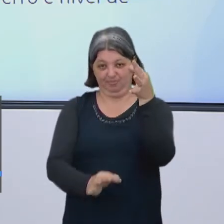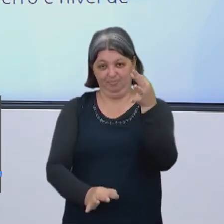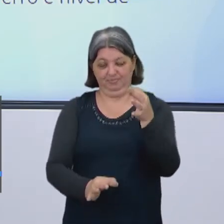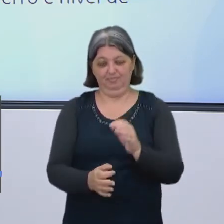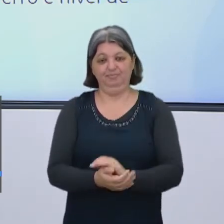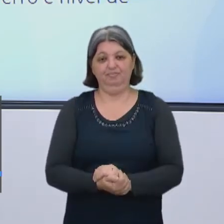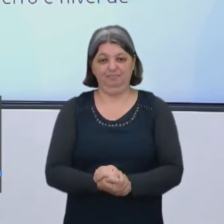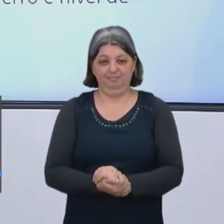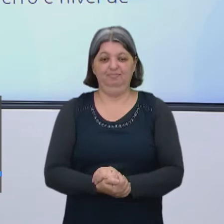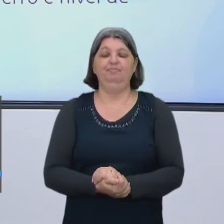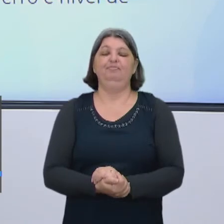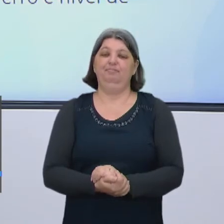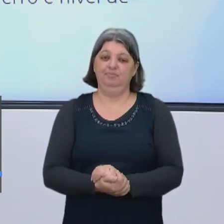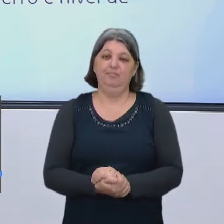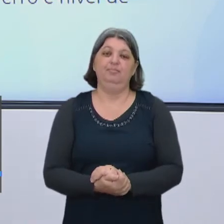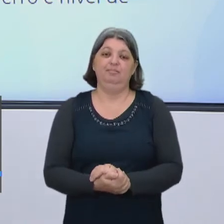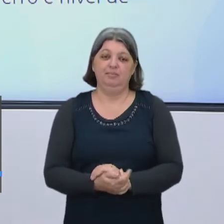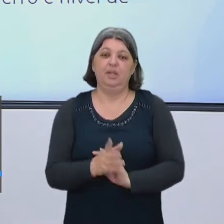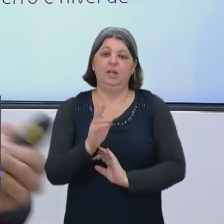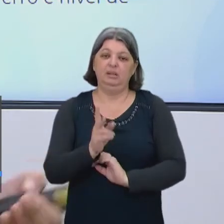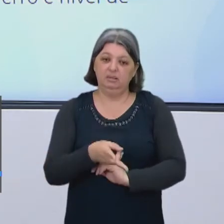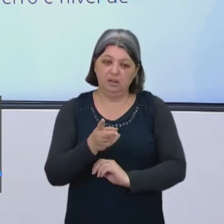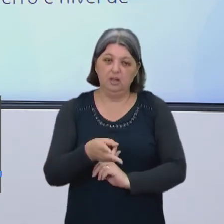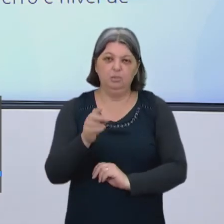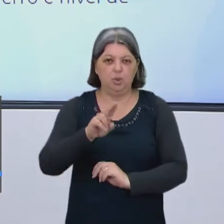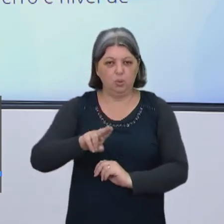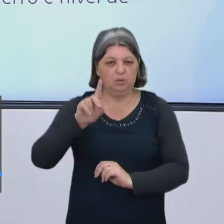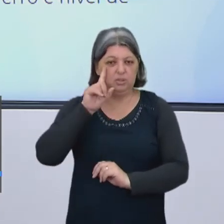é muito vivo, né? Não perde a